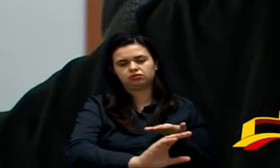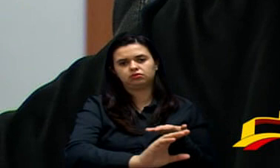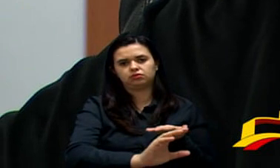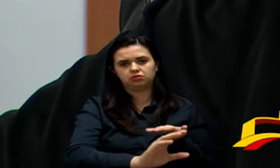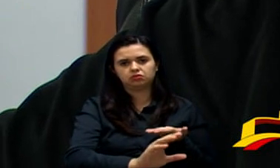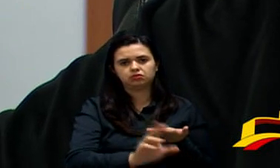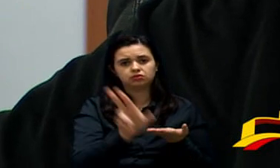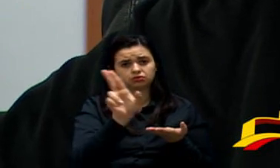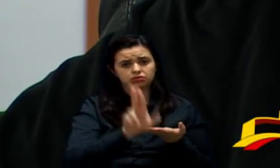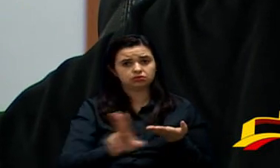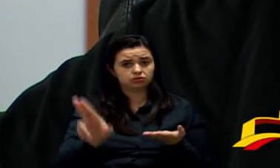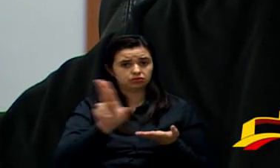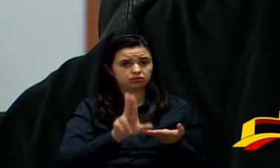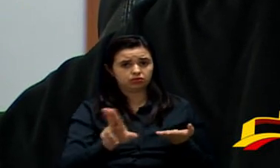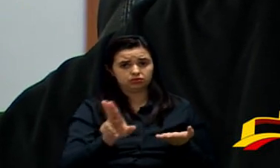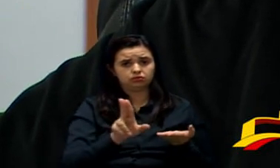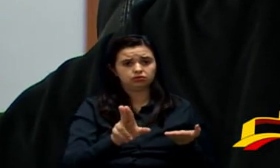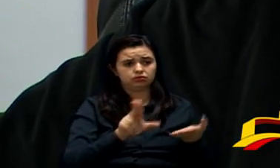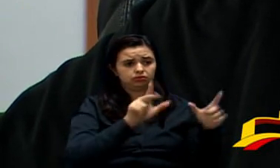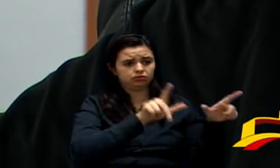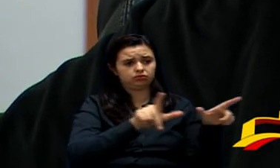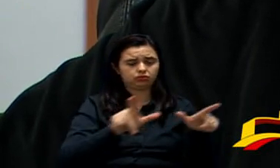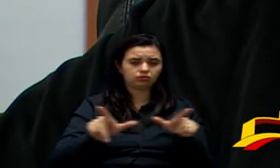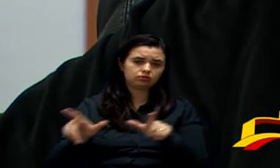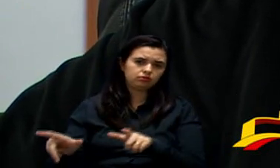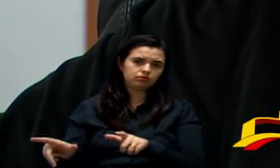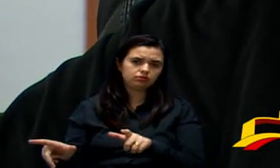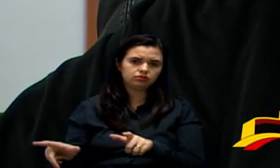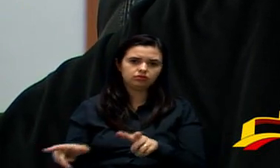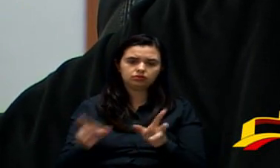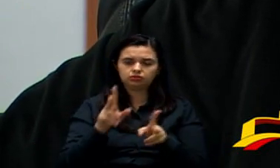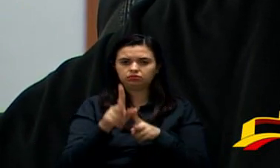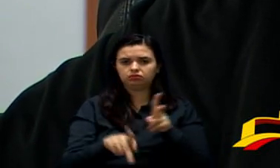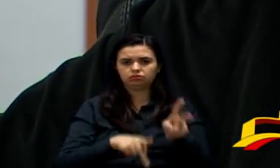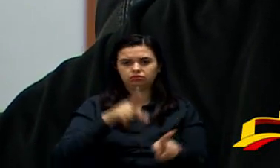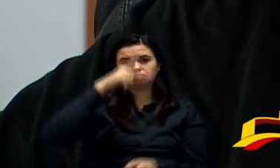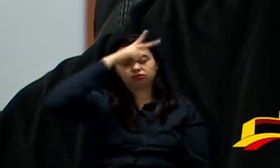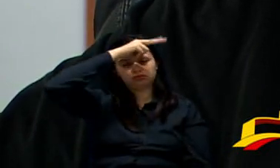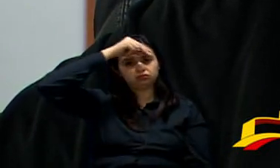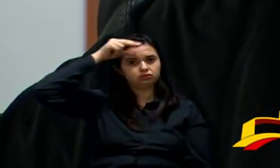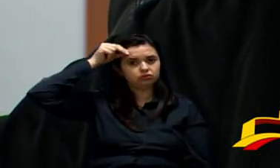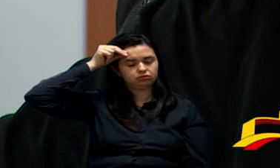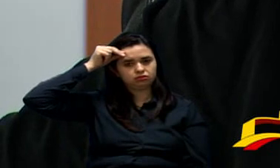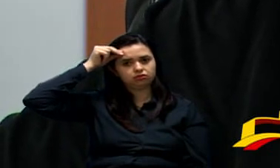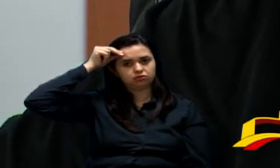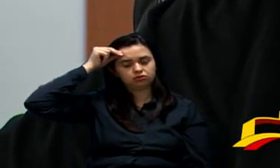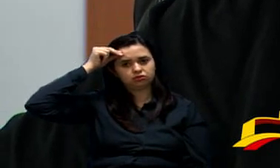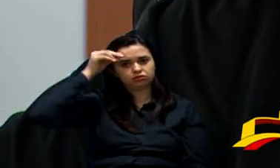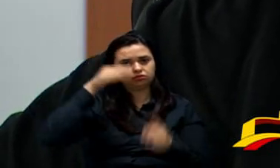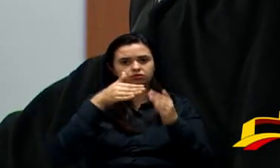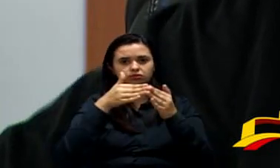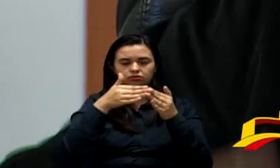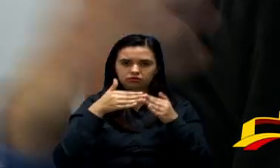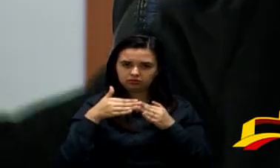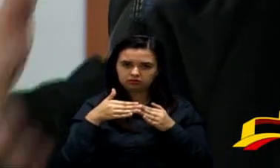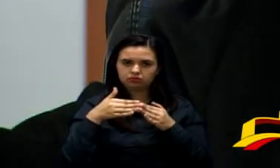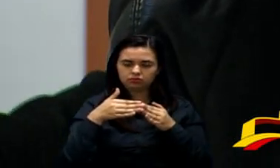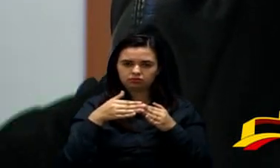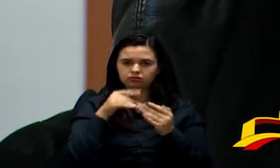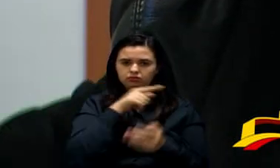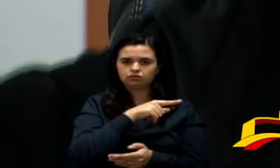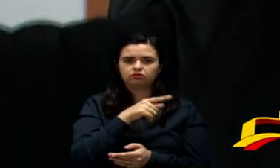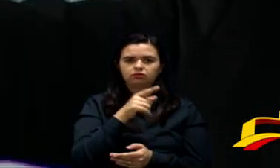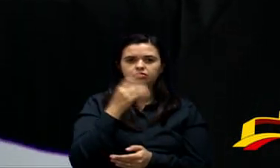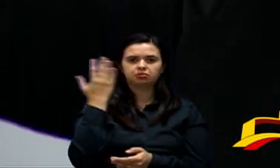essa, para a aplicação dessa arte de grafite. Eu até fiz, na época, eu lembro, com a morte da Marília Mendonça, eu pedi, né, se fosse possível, que alguém da